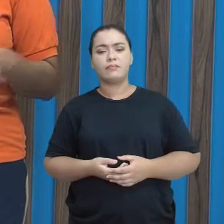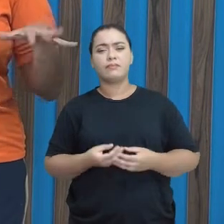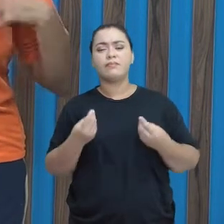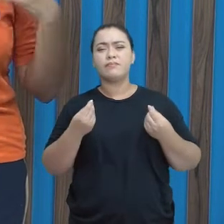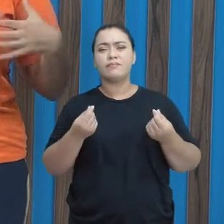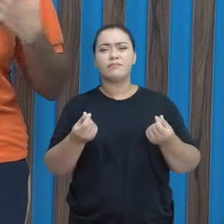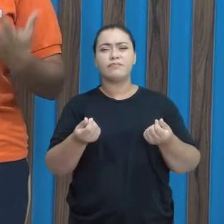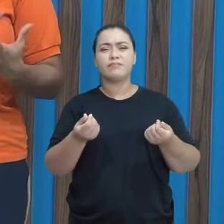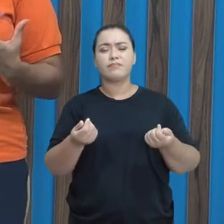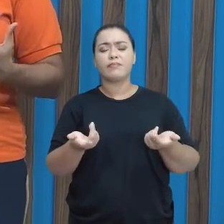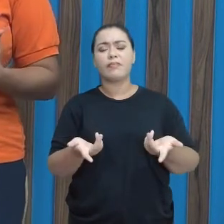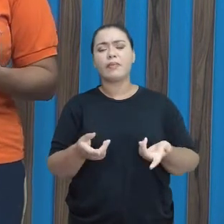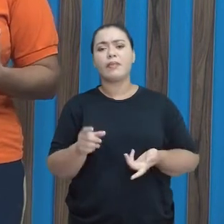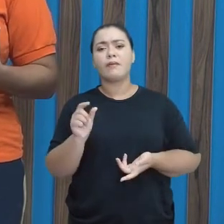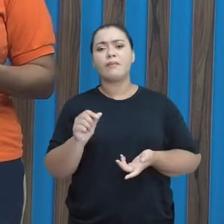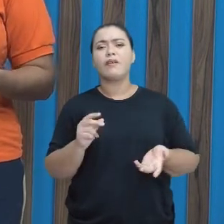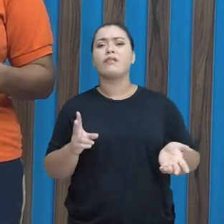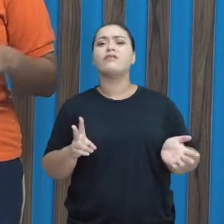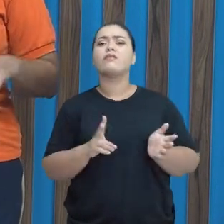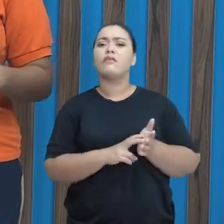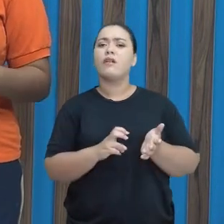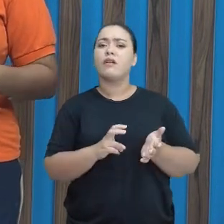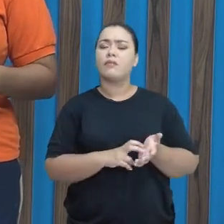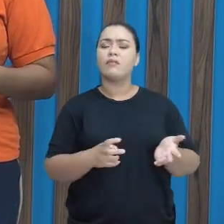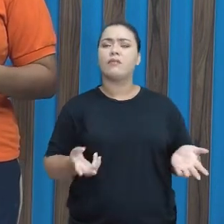com menos vocabulário, digamos assim,